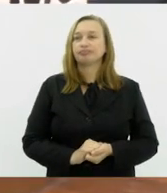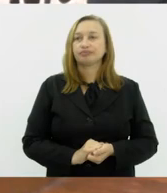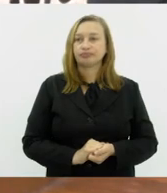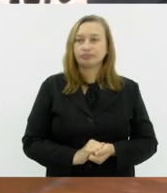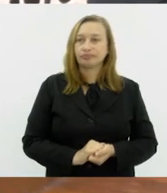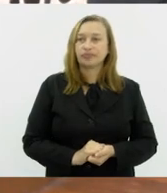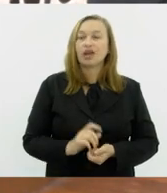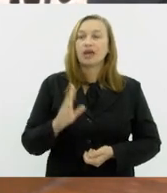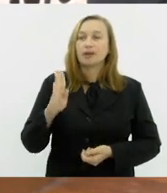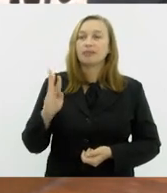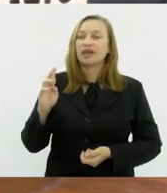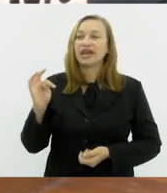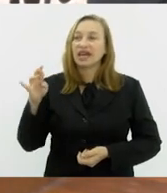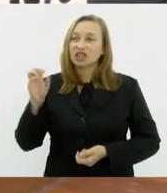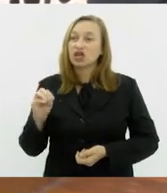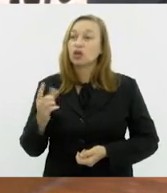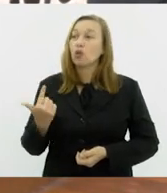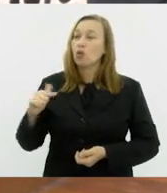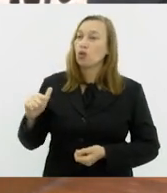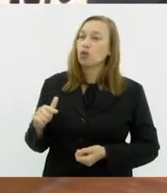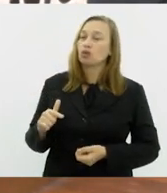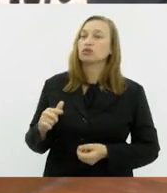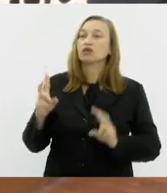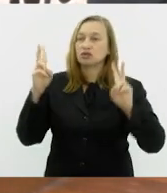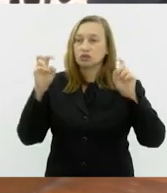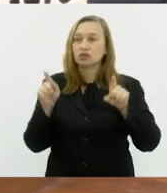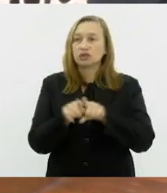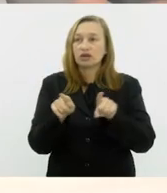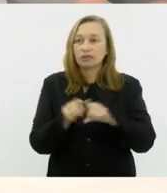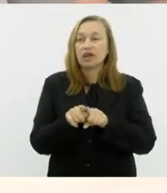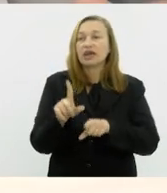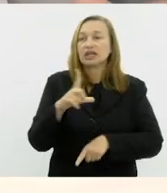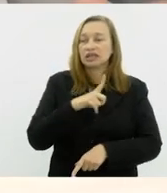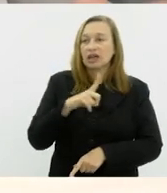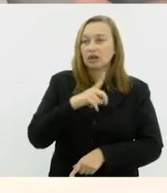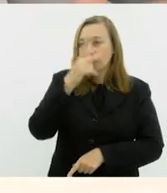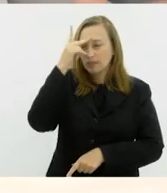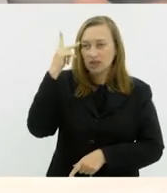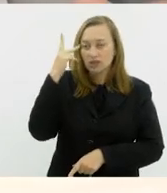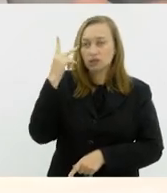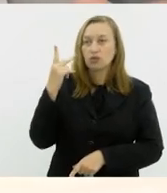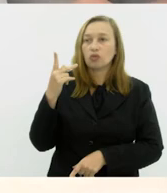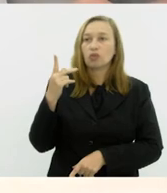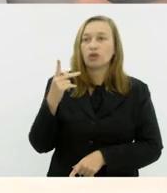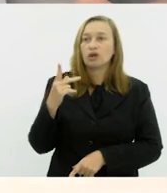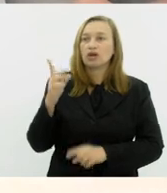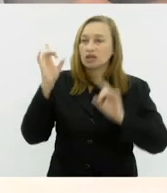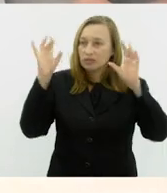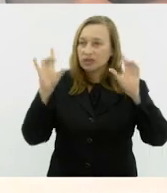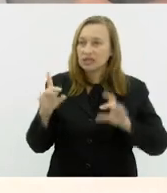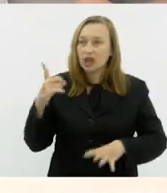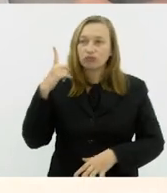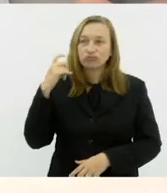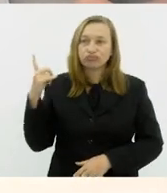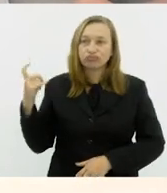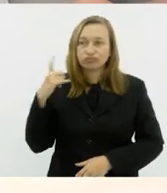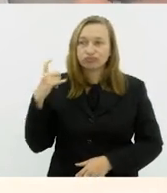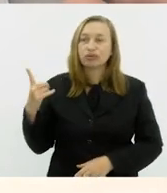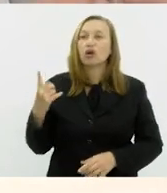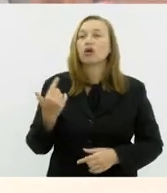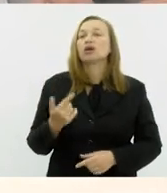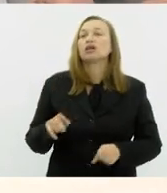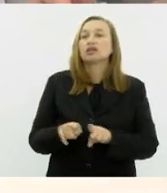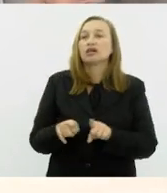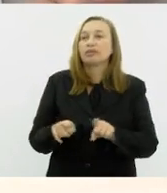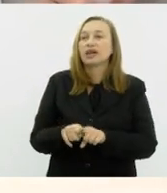Brigadeiro, mais um ponto antes, porque a gente tem outras pessoas, inclusive uma especialista em acústica que a gente vai ouvir também, vamos ver logo a seguir